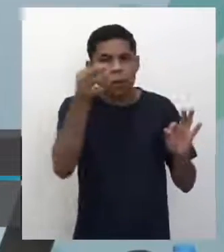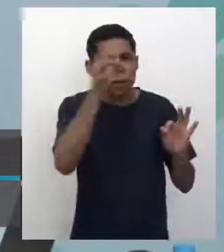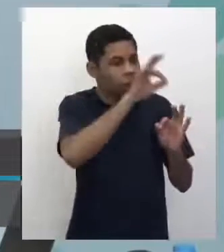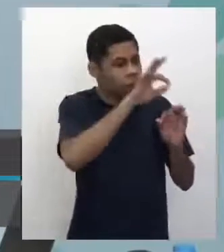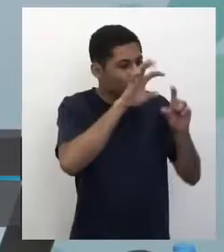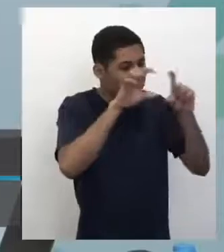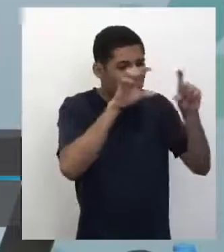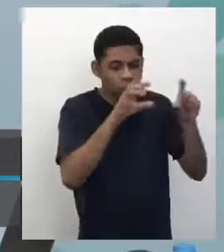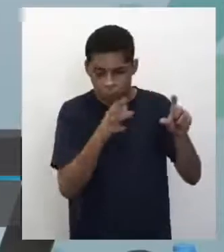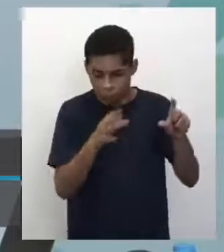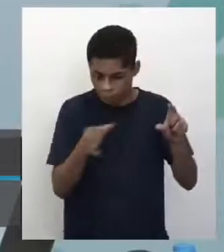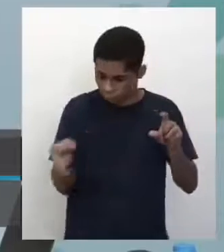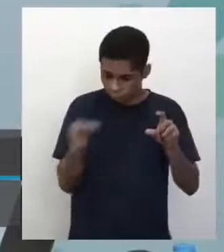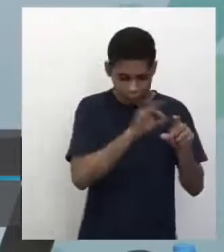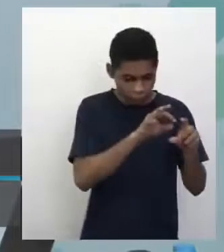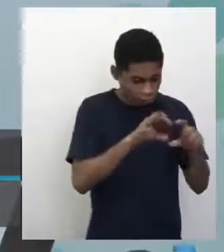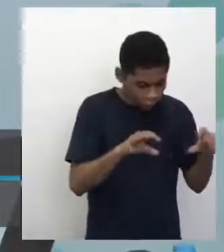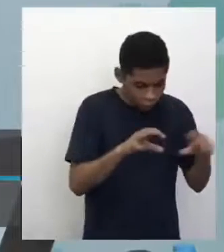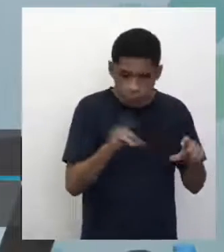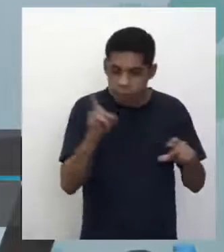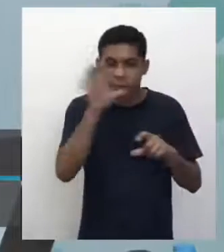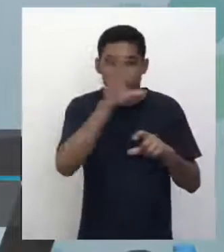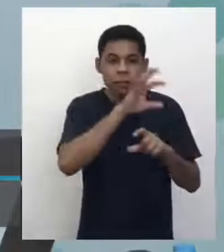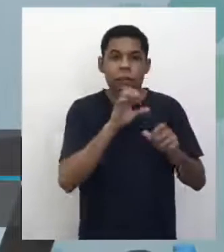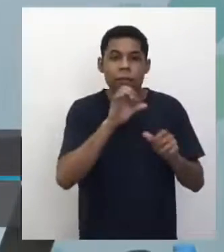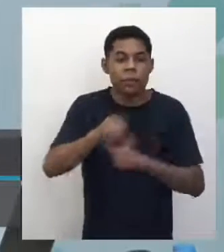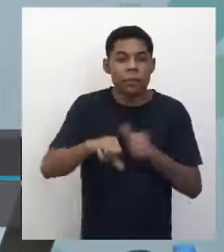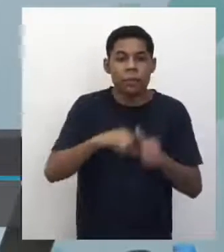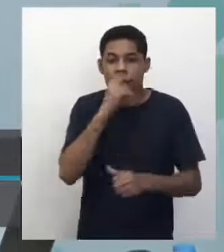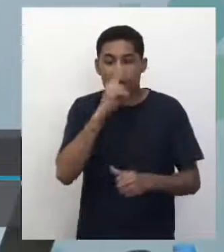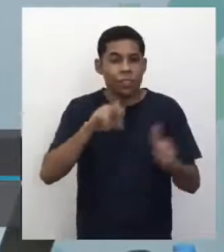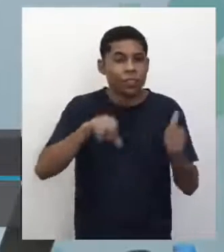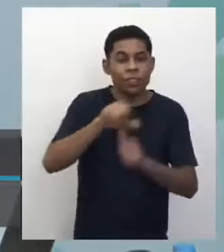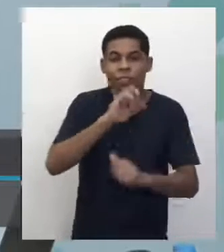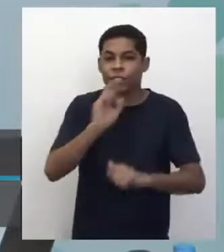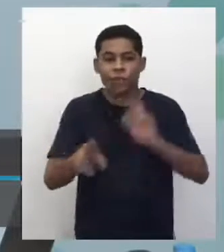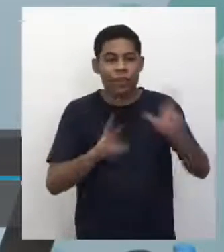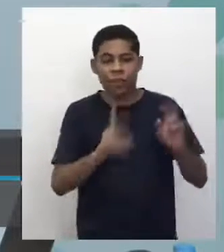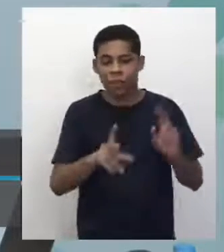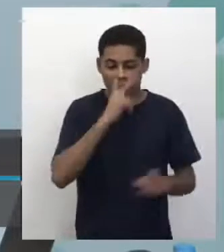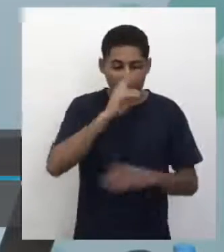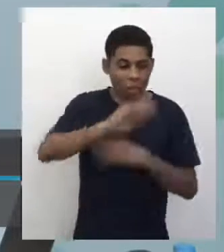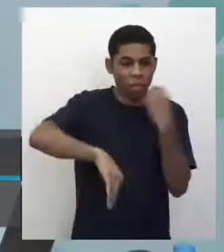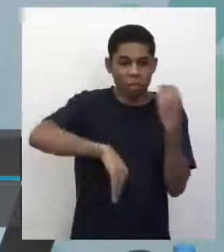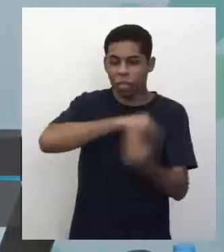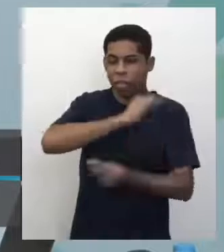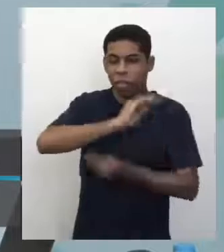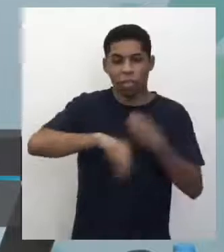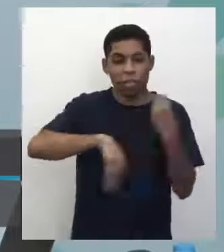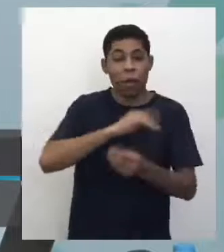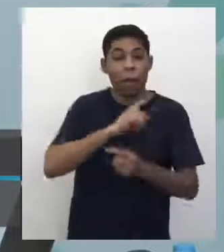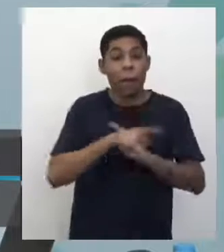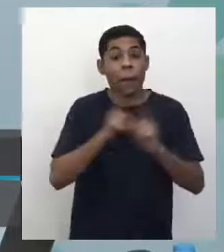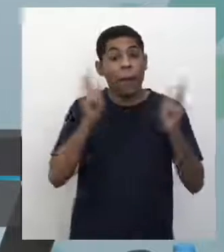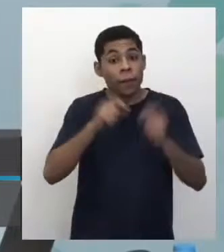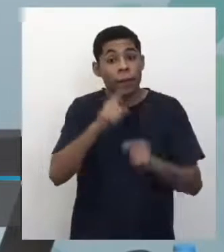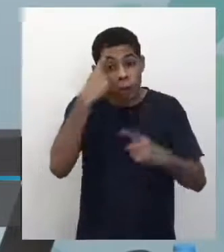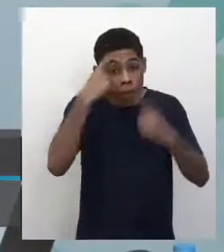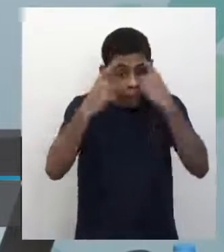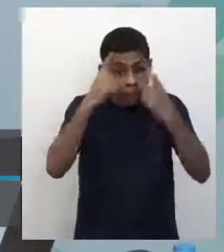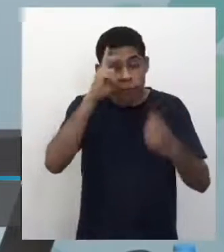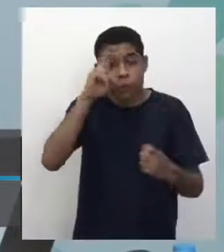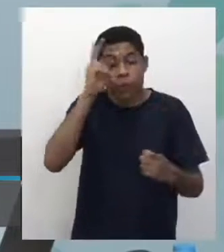Cada pedacinho de página é uma frase. Então, conforme você vai virando, vai misturando as frases, você forma uma história totalmente